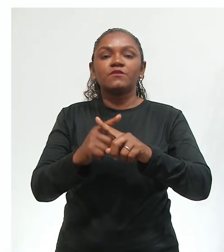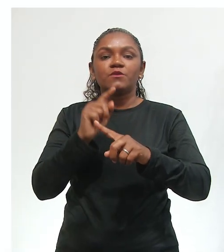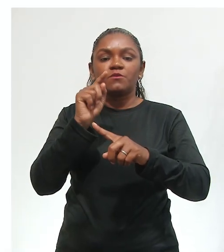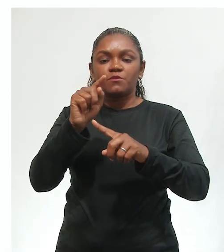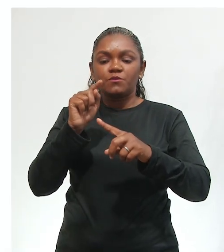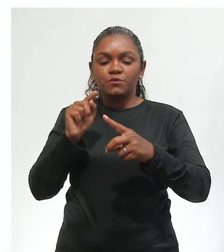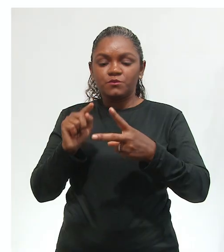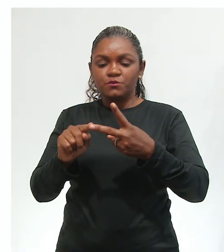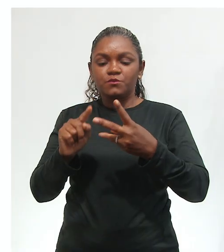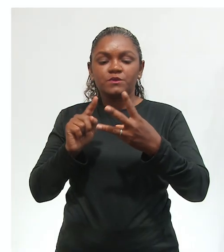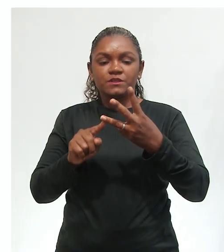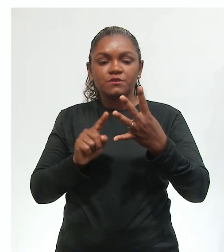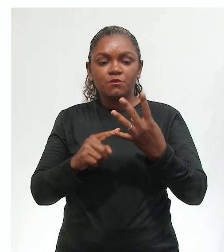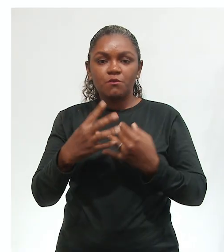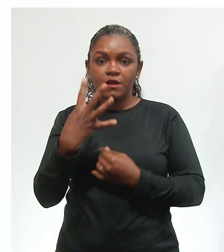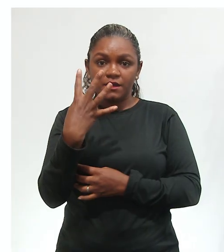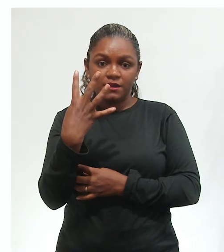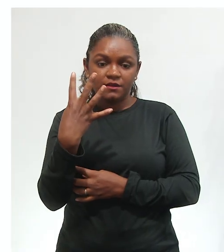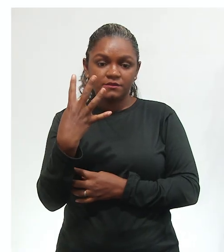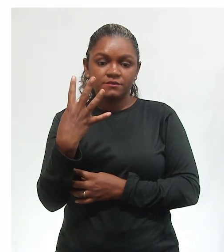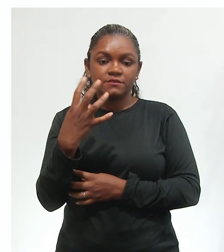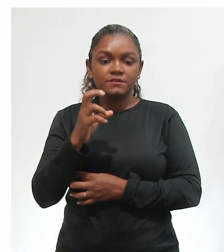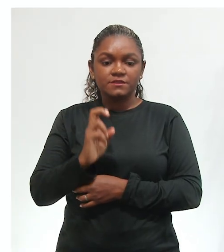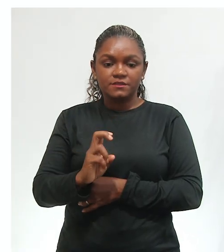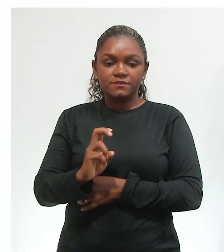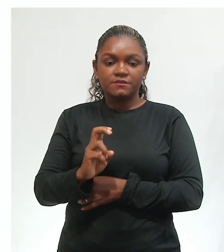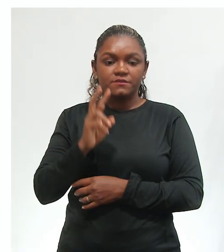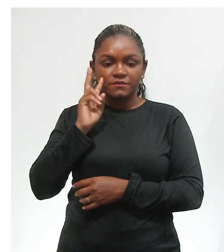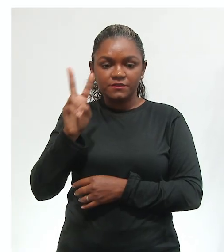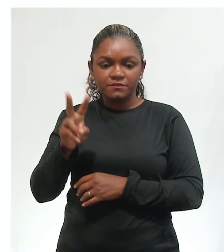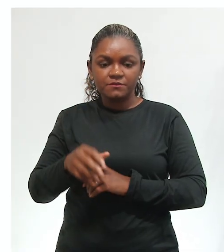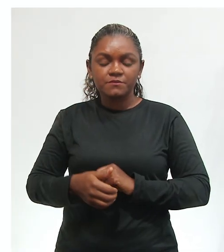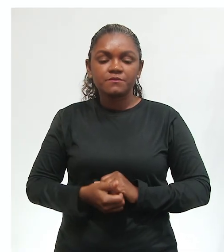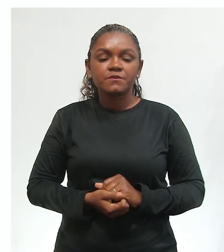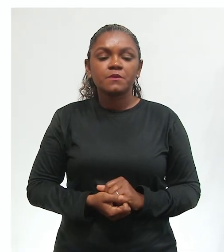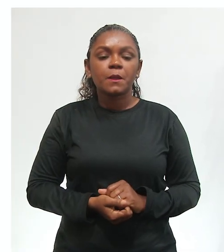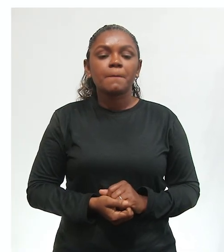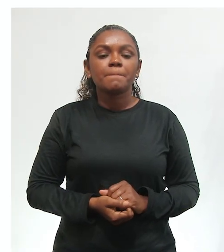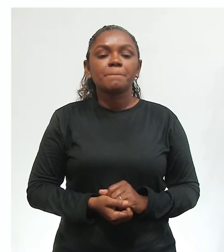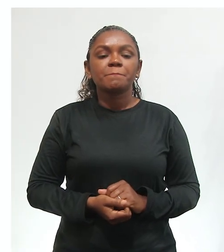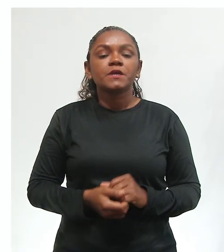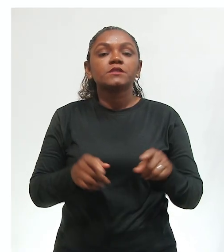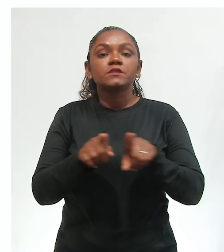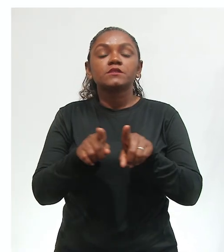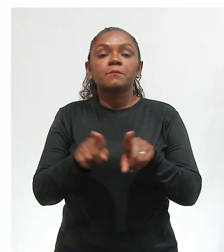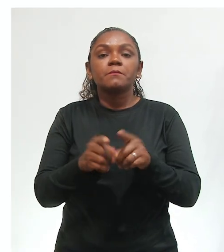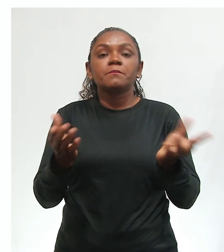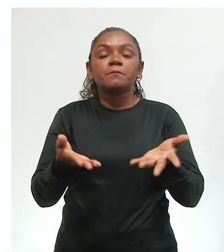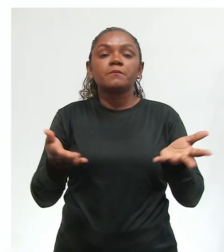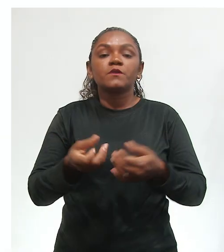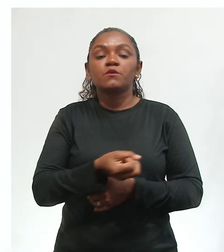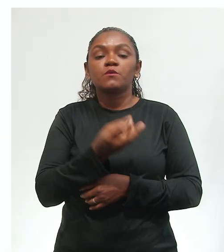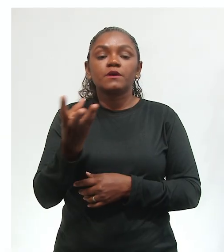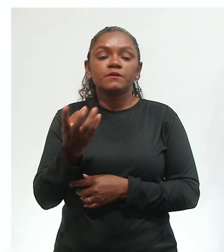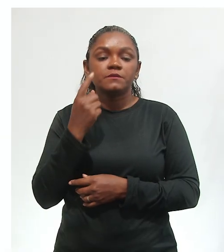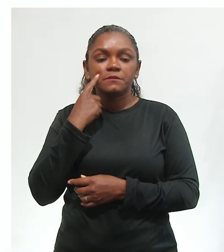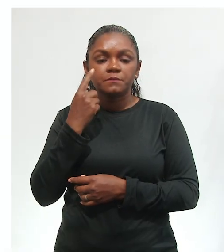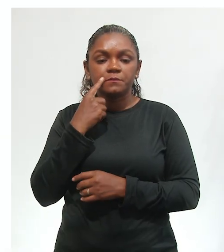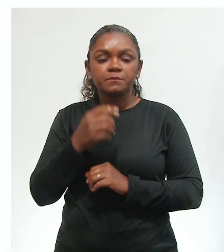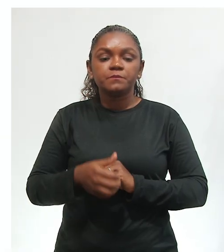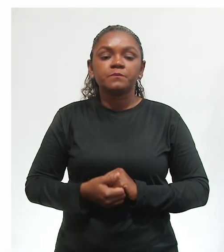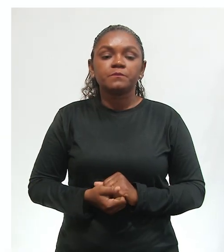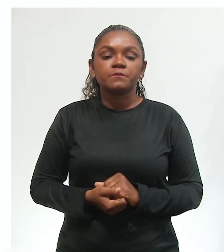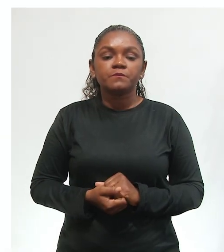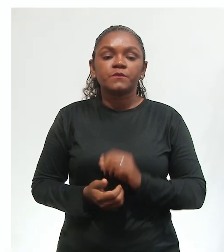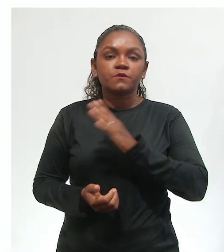vezes, 4 vezes, 5 vezes. Quantas vezes ela se cruzou na parte mais